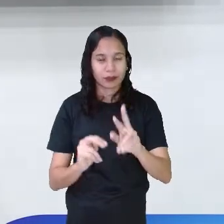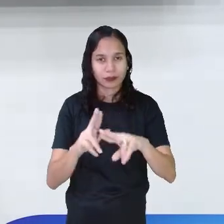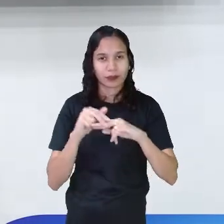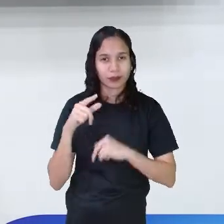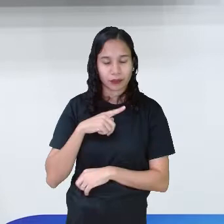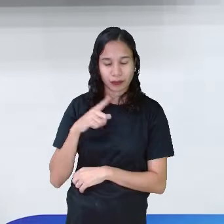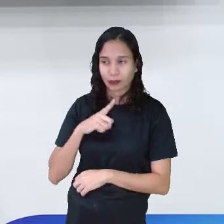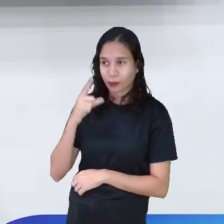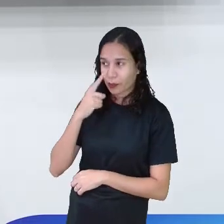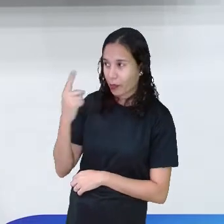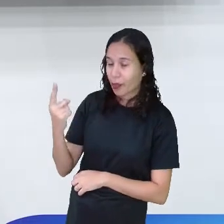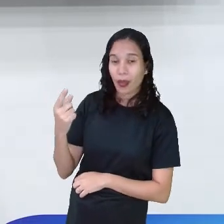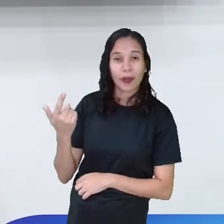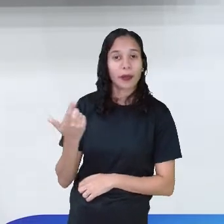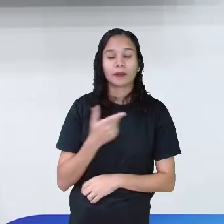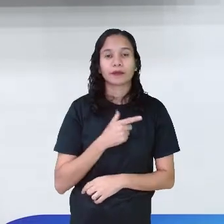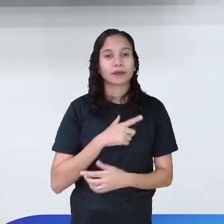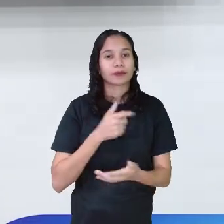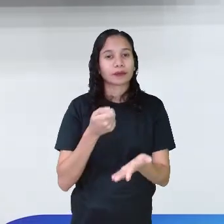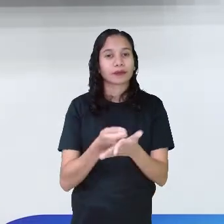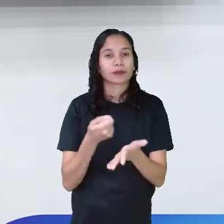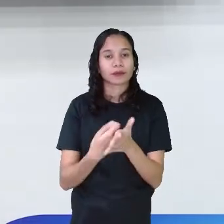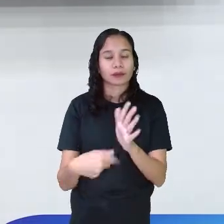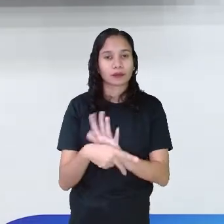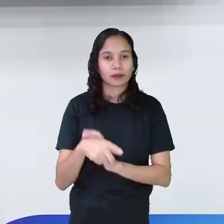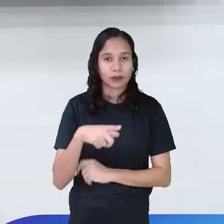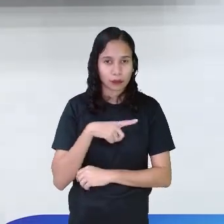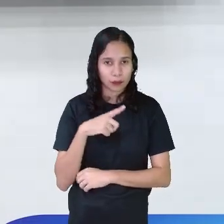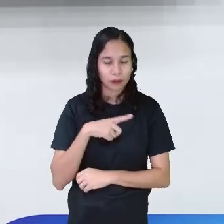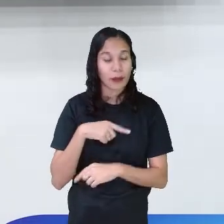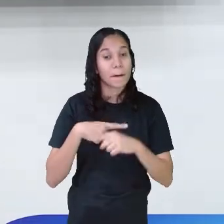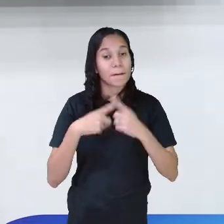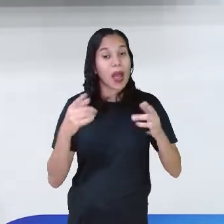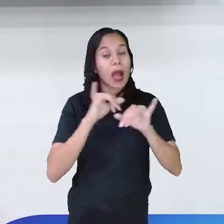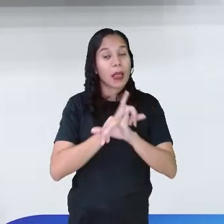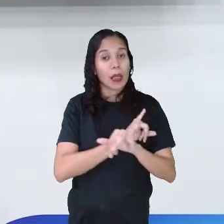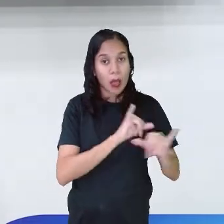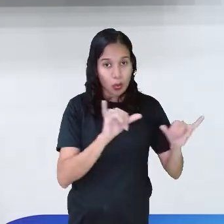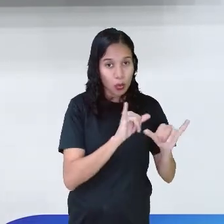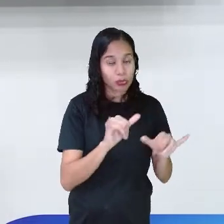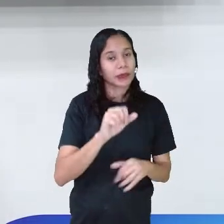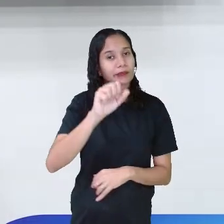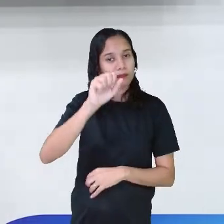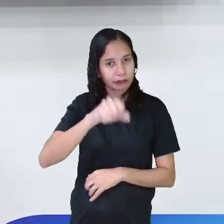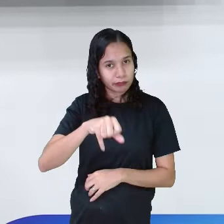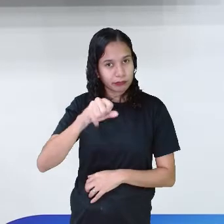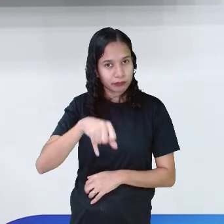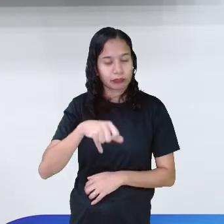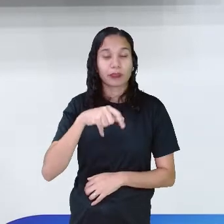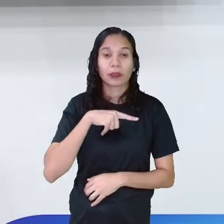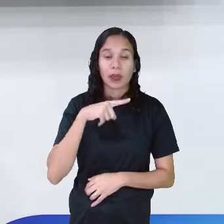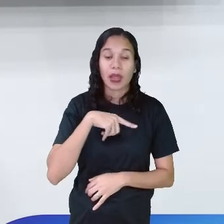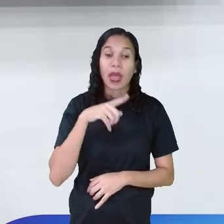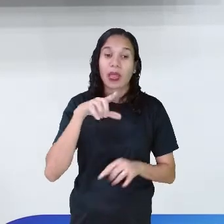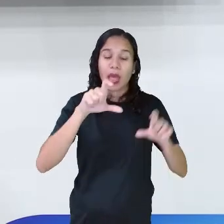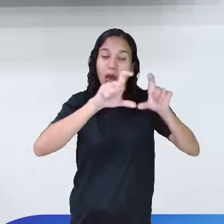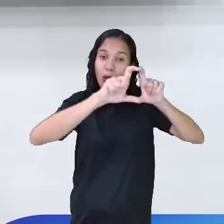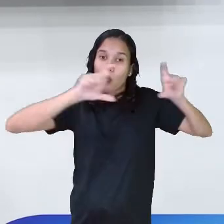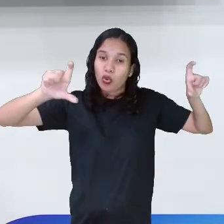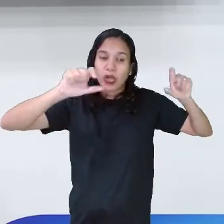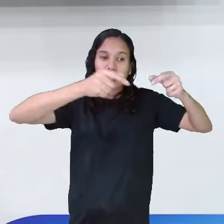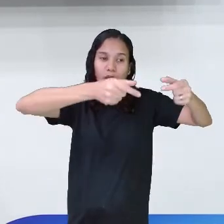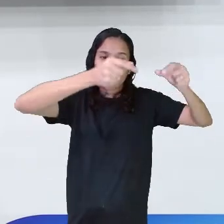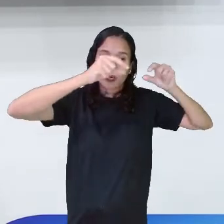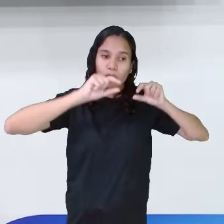da reportagem, não é obrigada a sua presença. Na notícia, sim, tá, gente? Tem lá o título e já vem